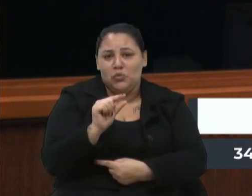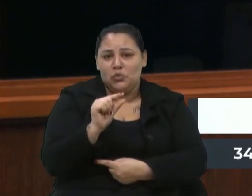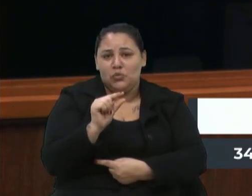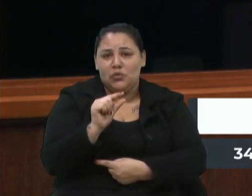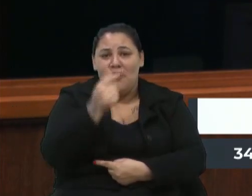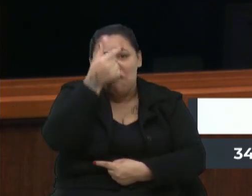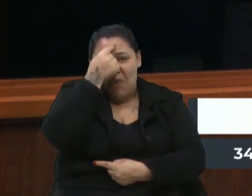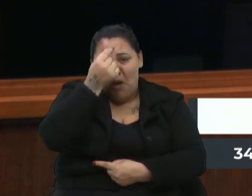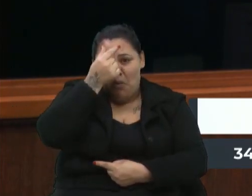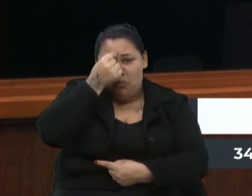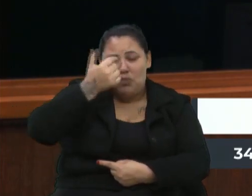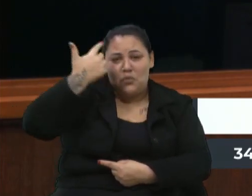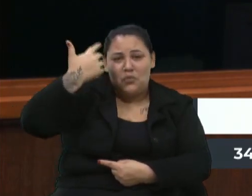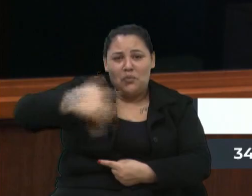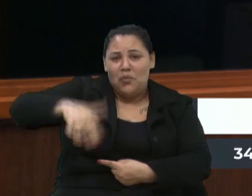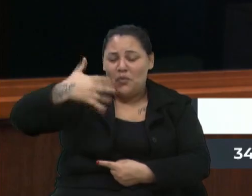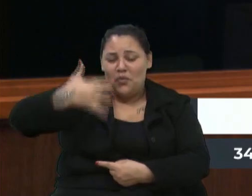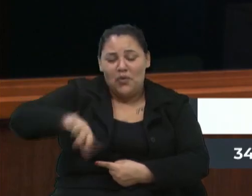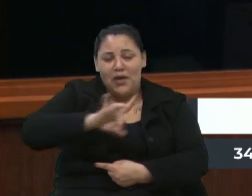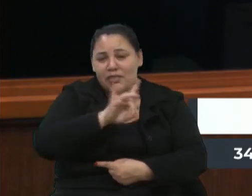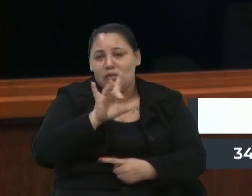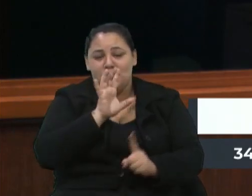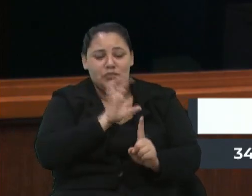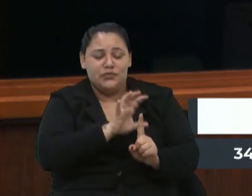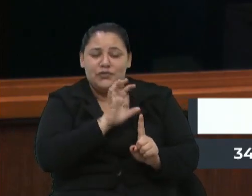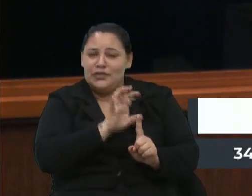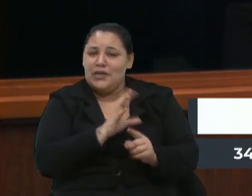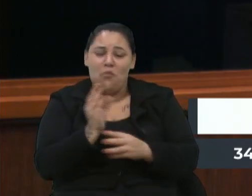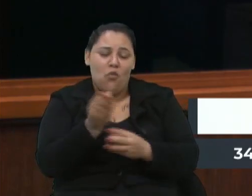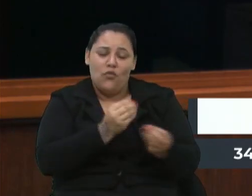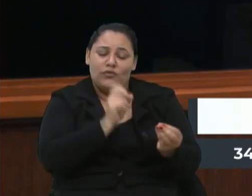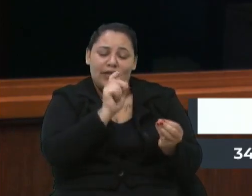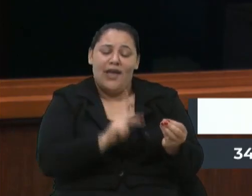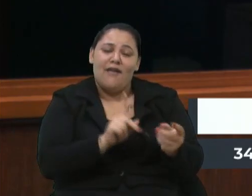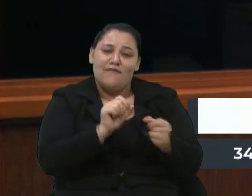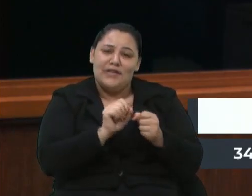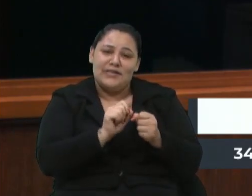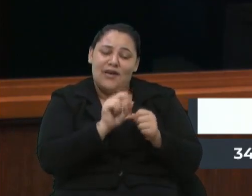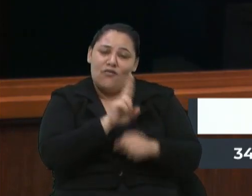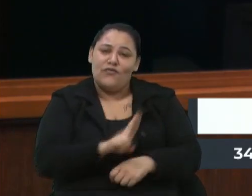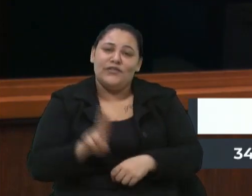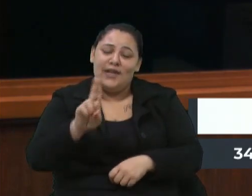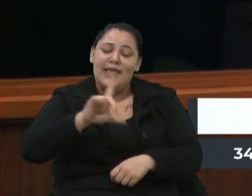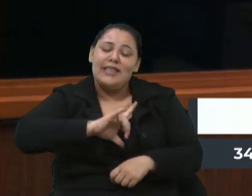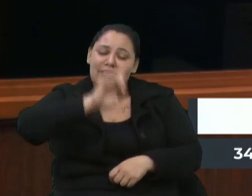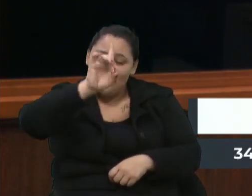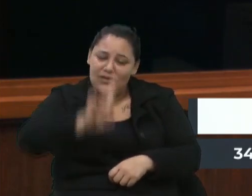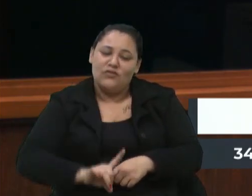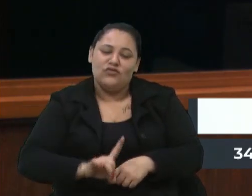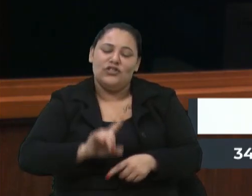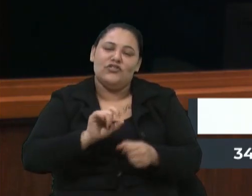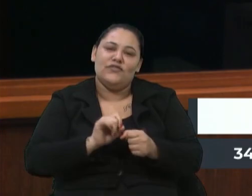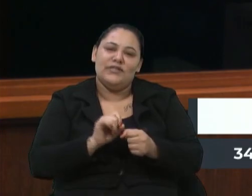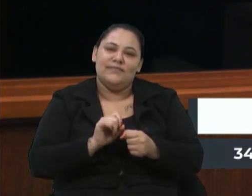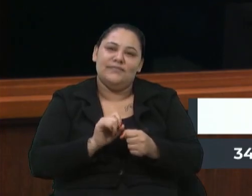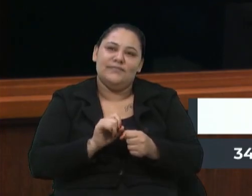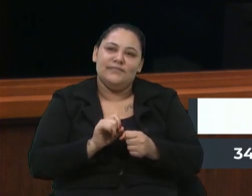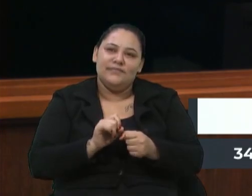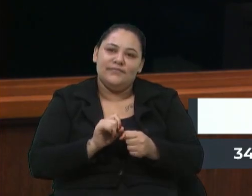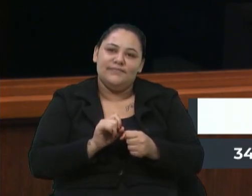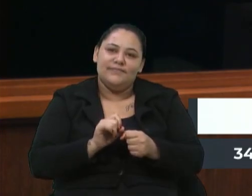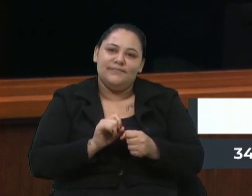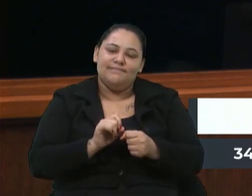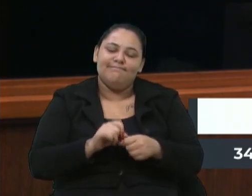não conta muito para quem quer cursar uma universidade e tem o direito de cursar uma universidade.